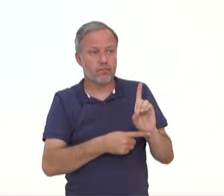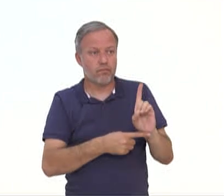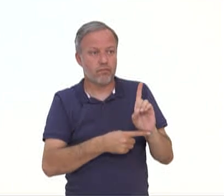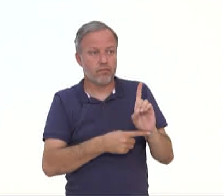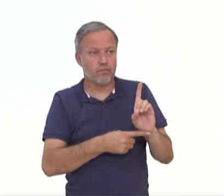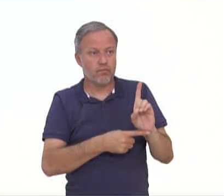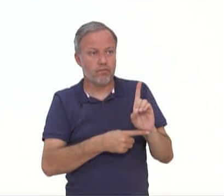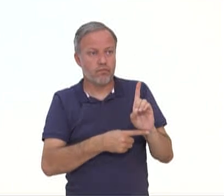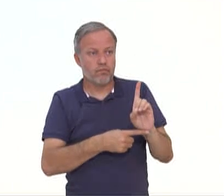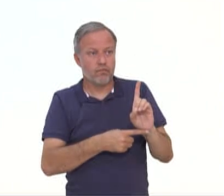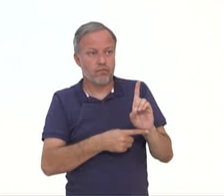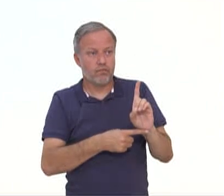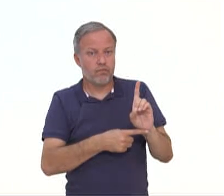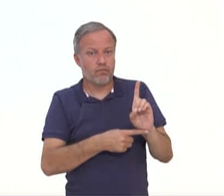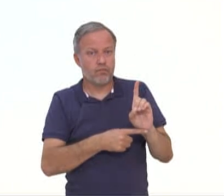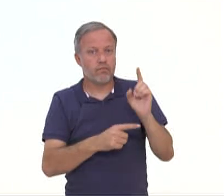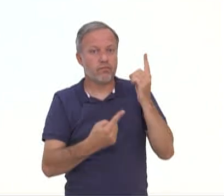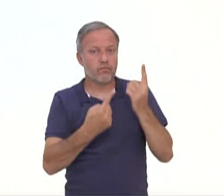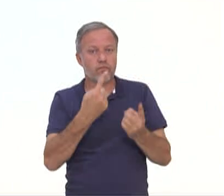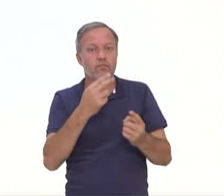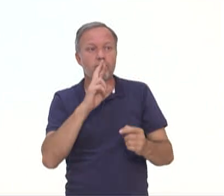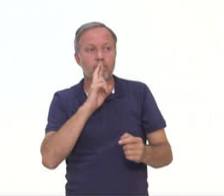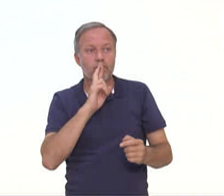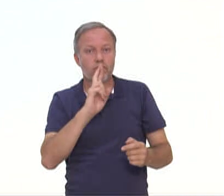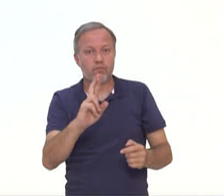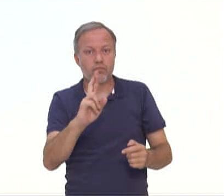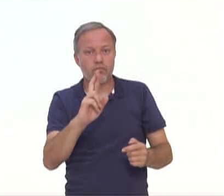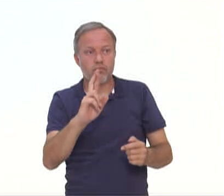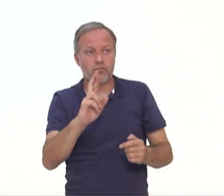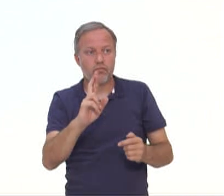ou fechadura celular? Responde e já voltamos.